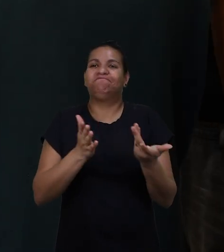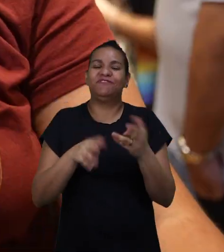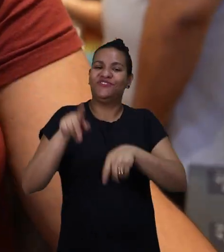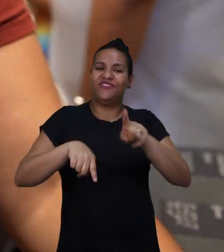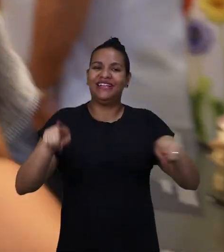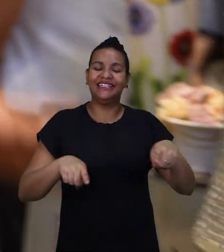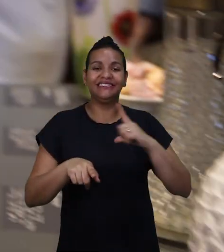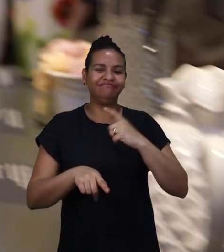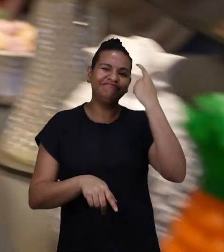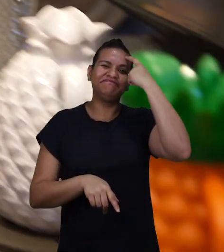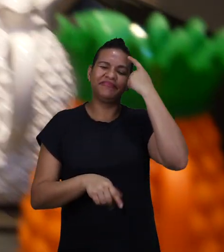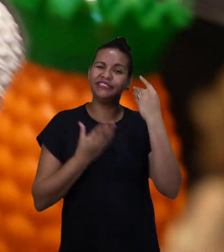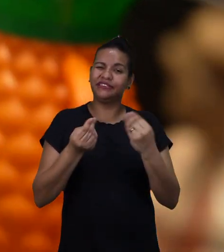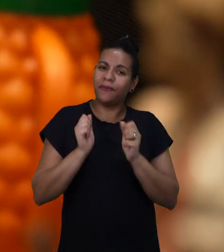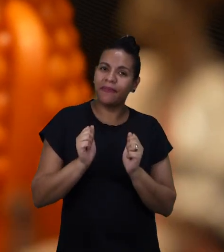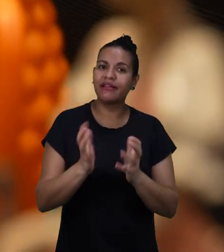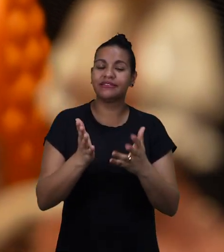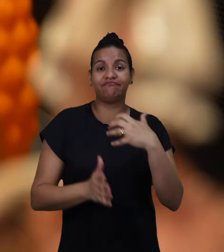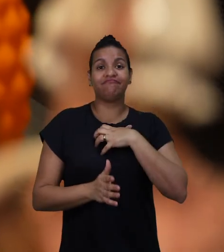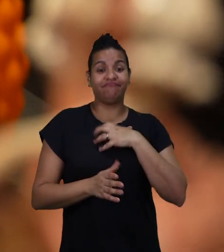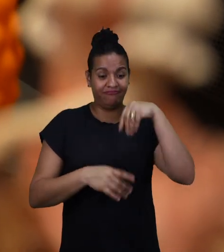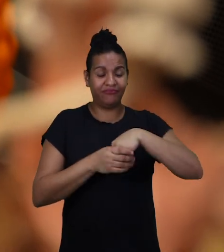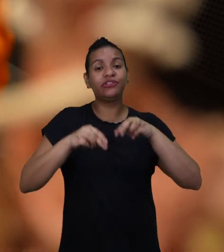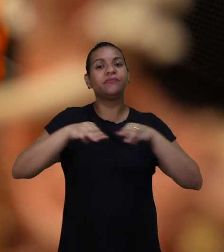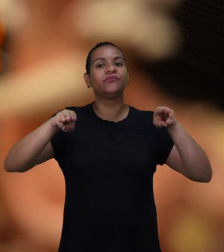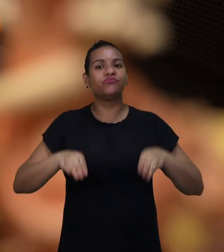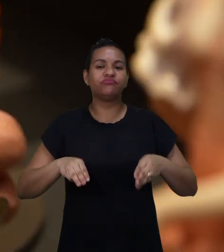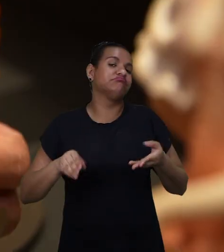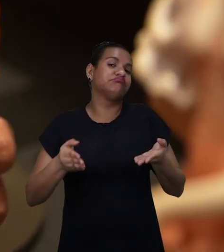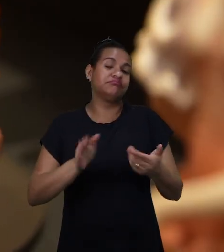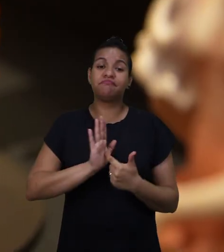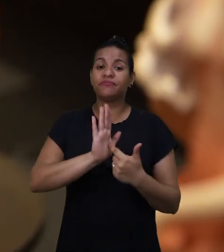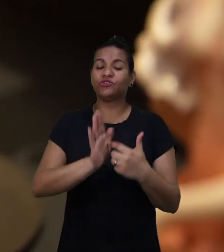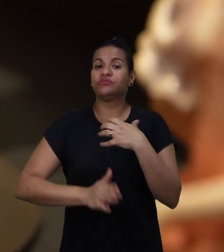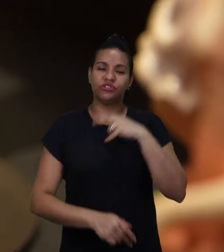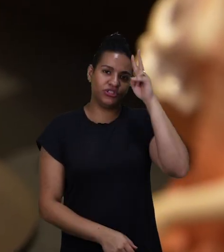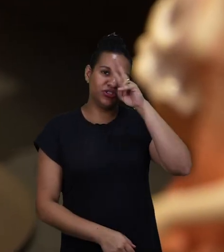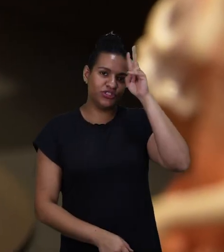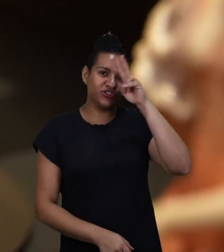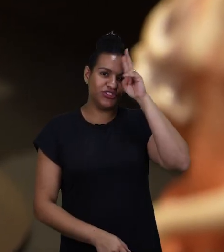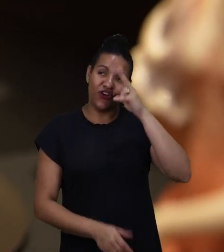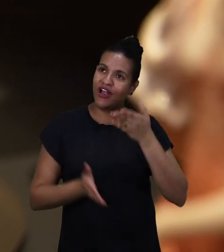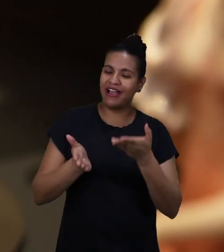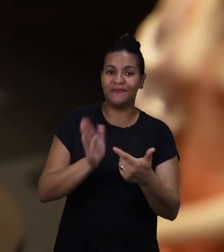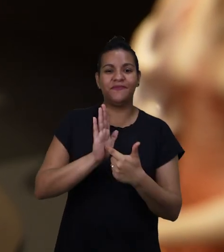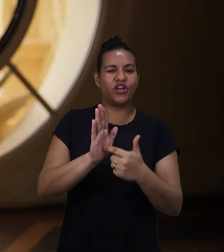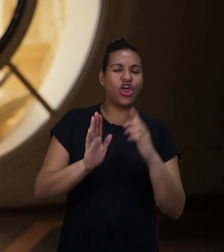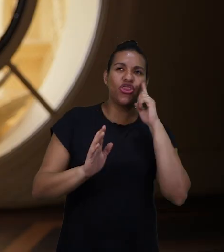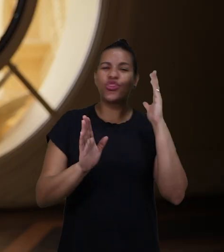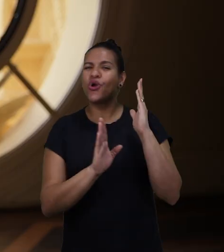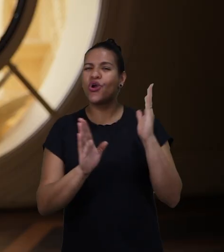maneira de pensar, uma maneira de agir institucional que coloca sempre as interpretações da história em